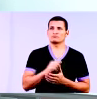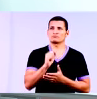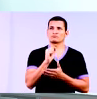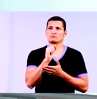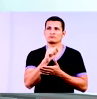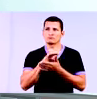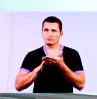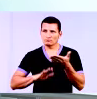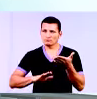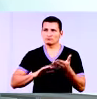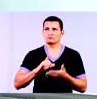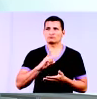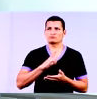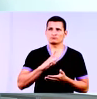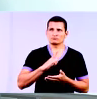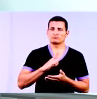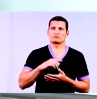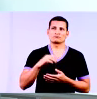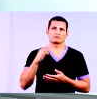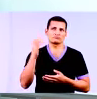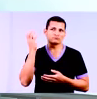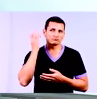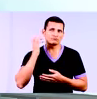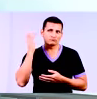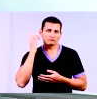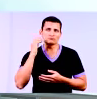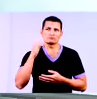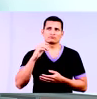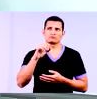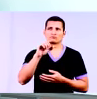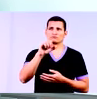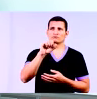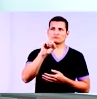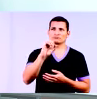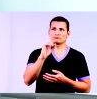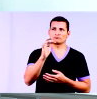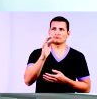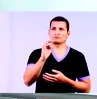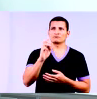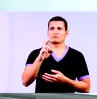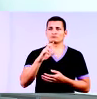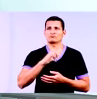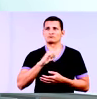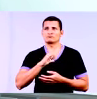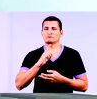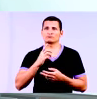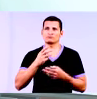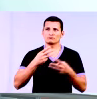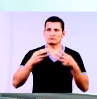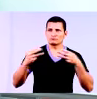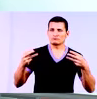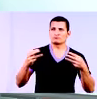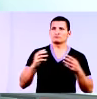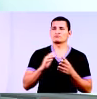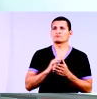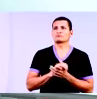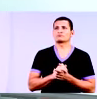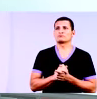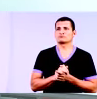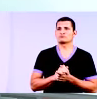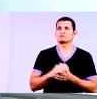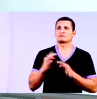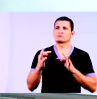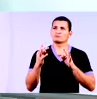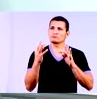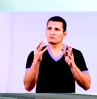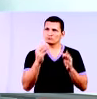que a gente conhece. Eu tenho software para ouvir música. Eu tenho software de rede social. Tudo que a gente torna o computador útil tem que ter um software